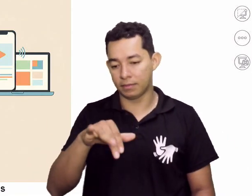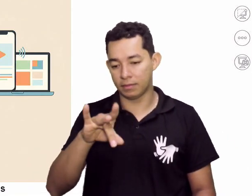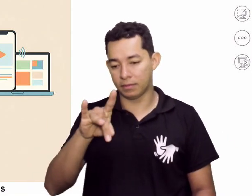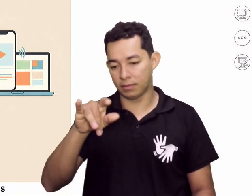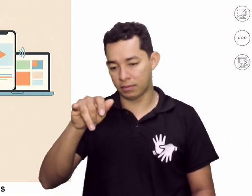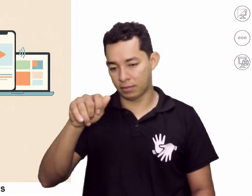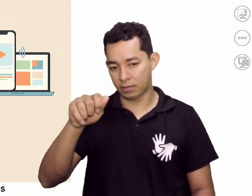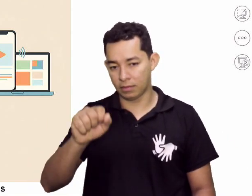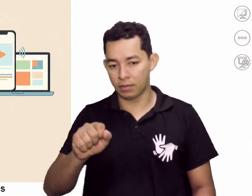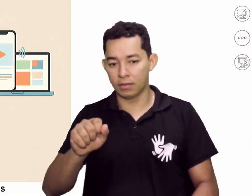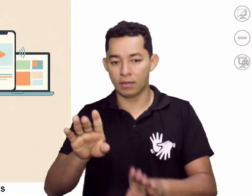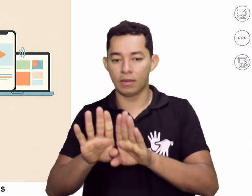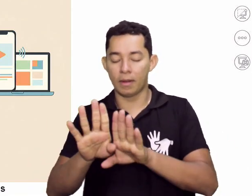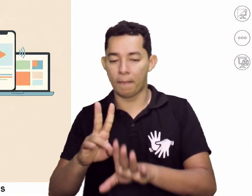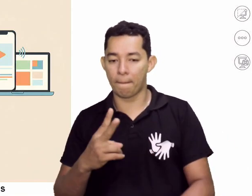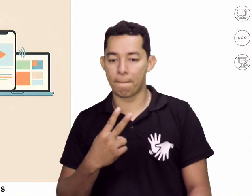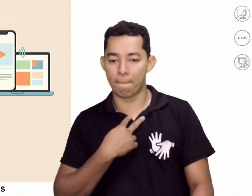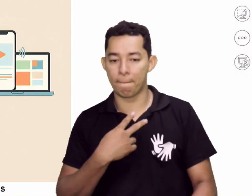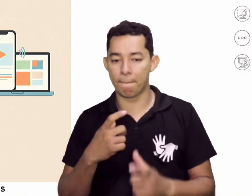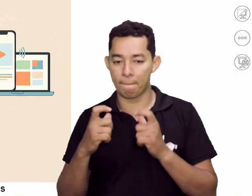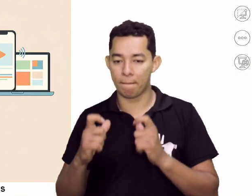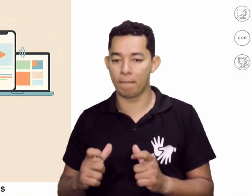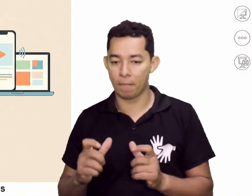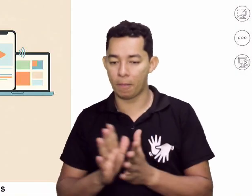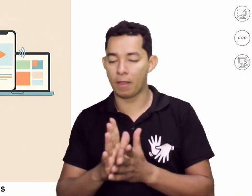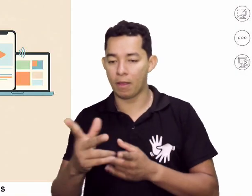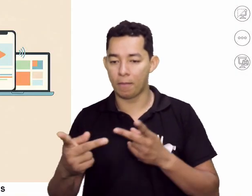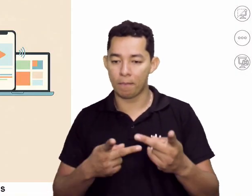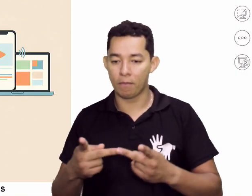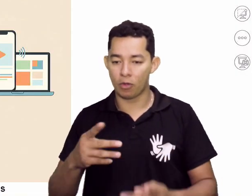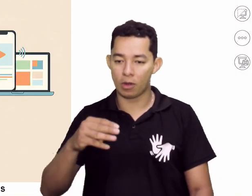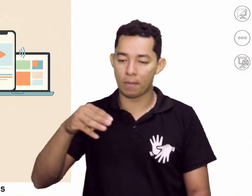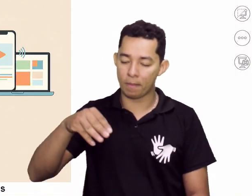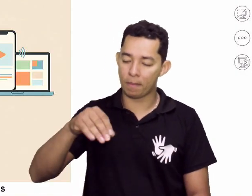e a ocupação do espaço. Isso é o projeto